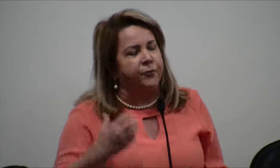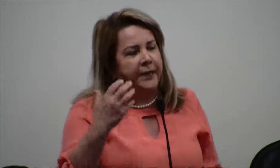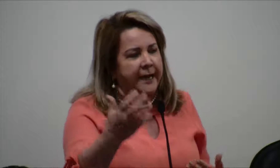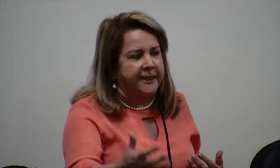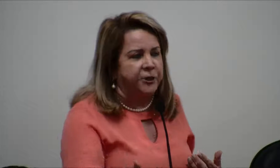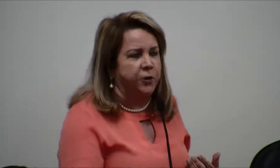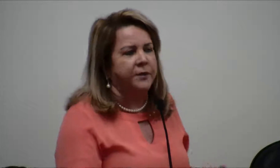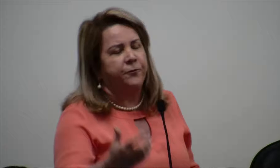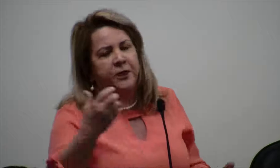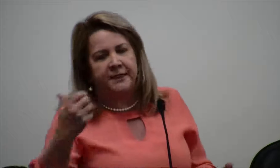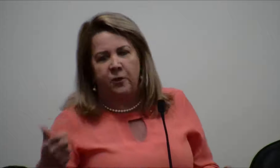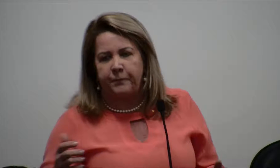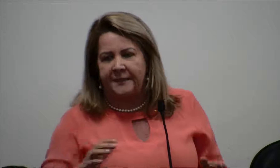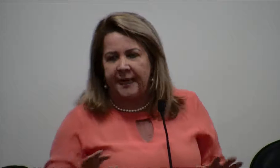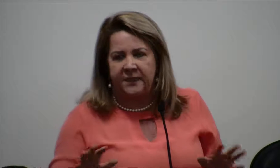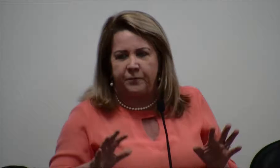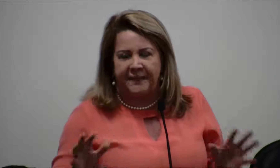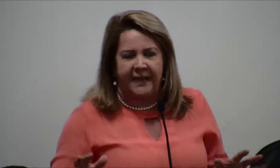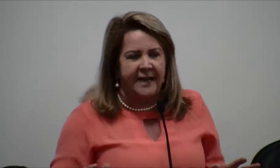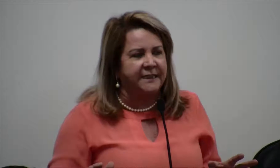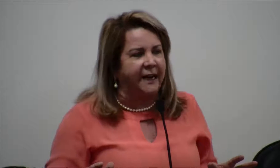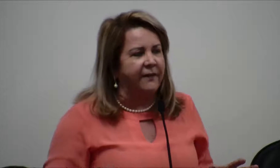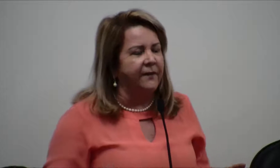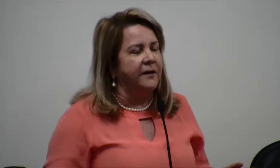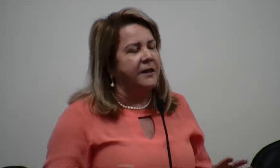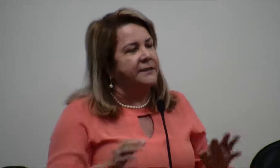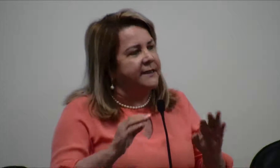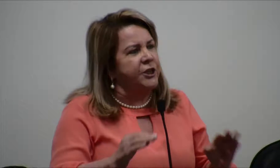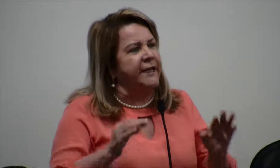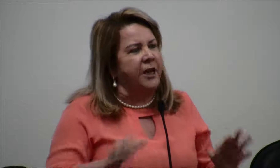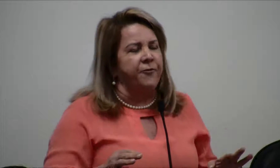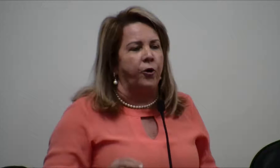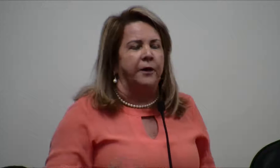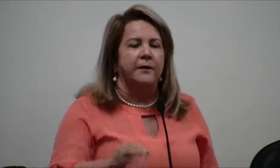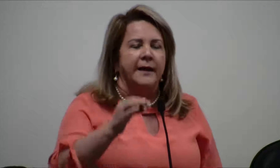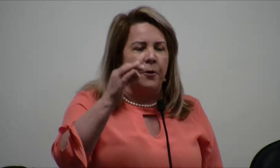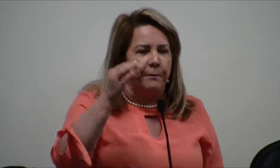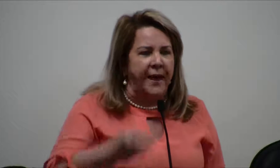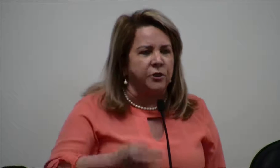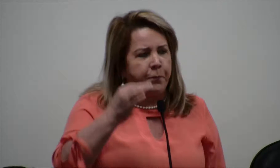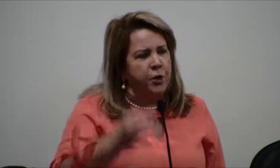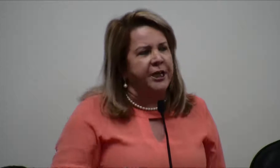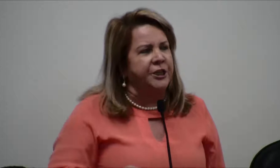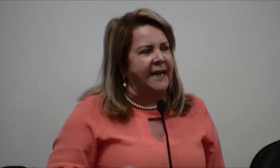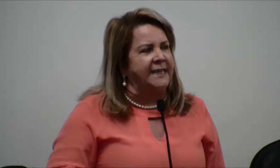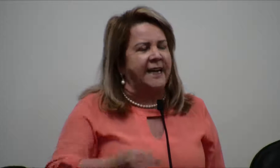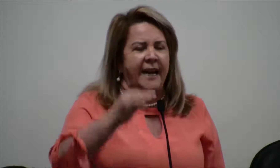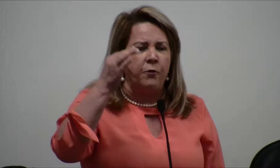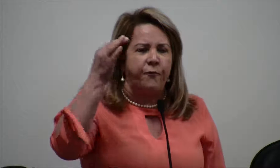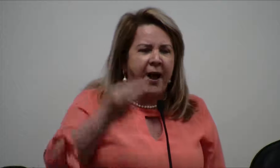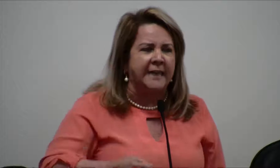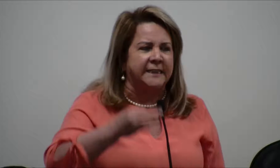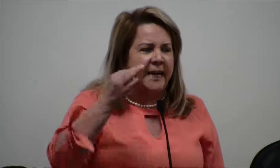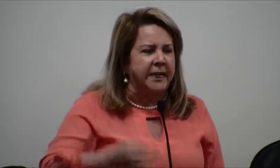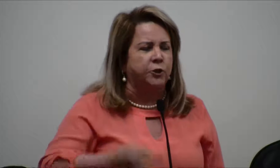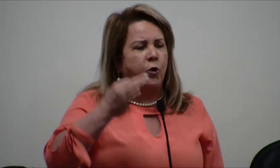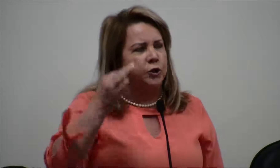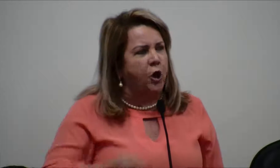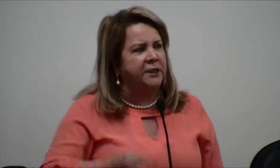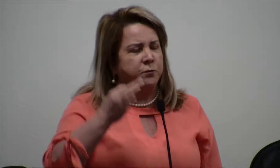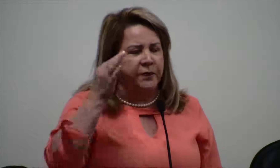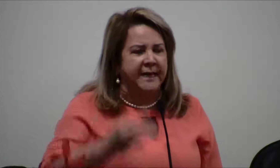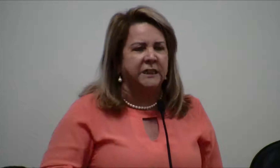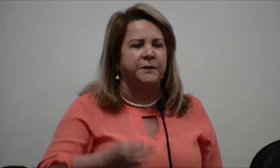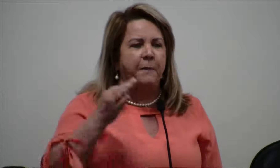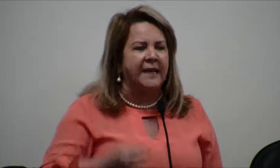sabe, e se foi ele que tirou, se foi a gestão passada, não me interessa. Seja quem for, eu peço, por gentileza, não faça isso com